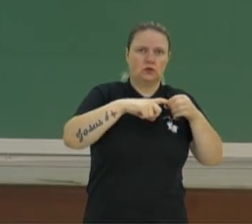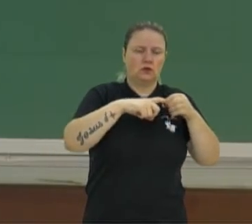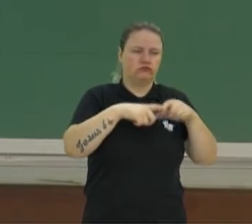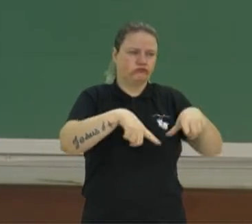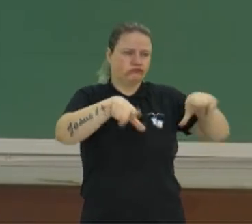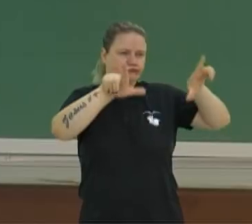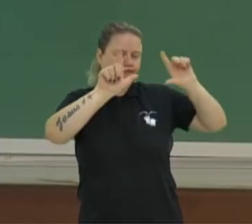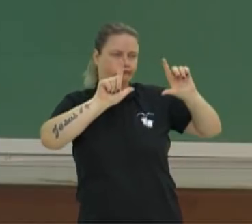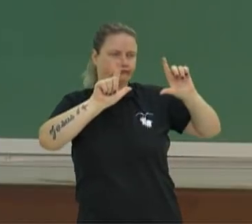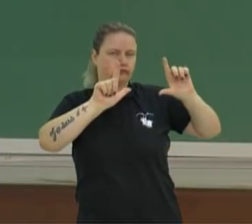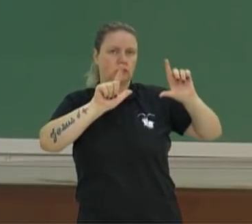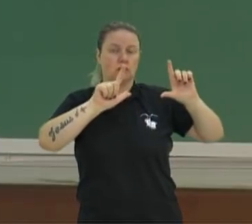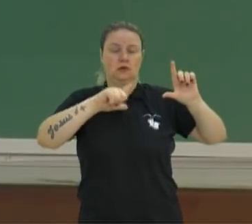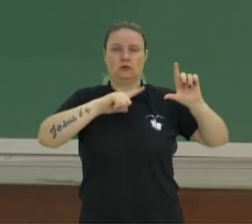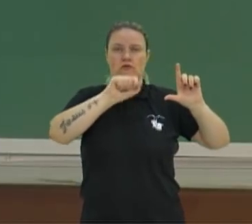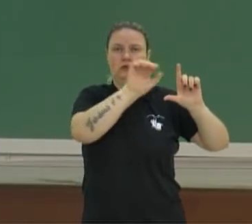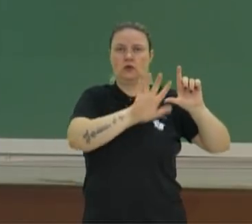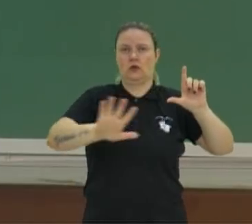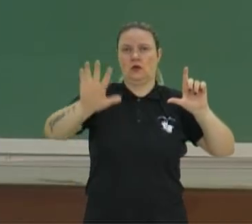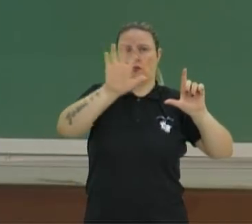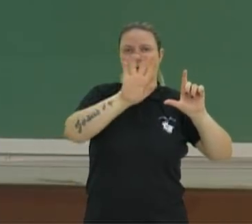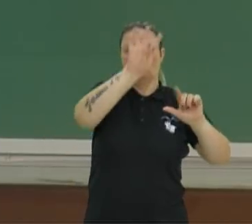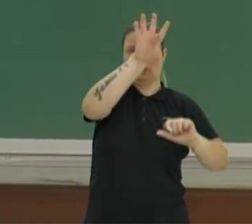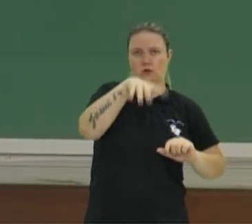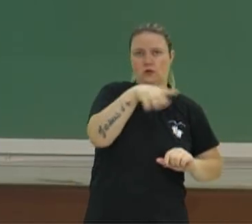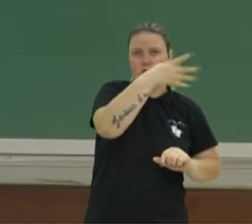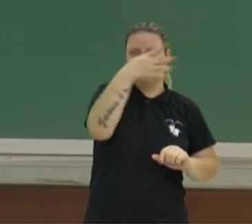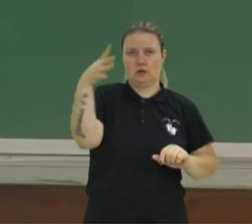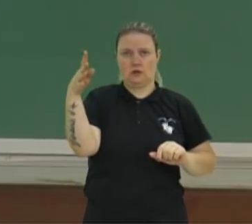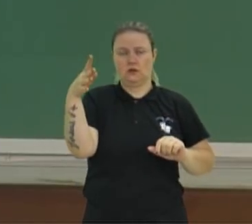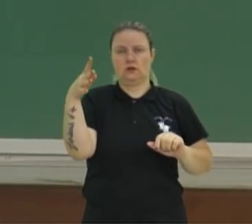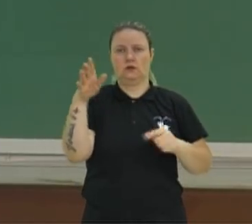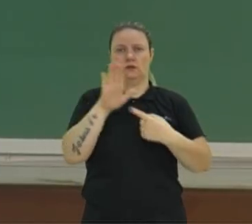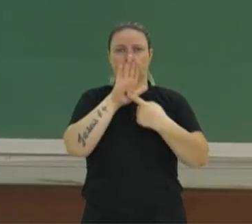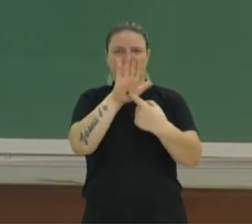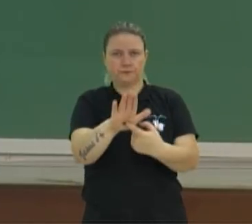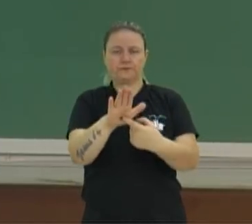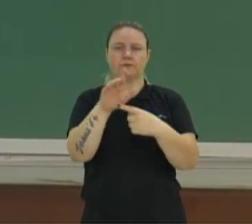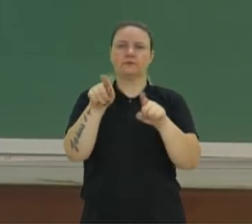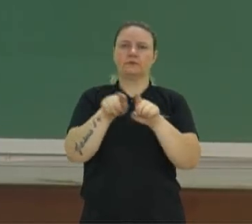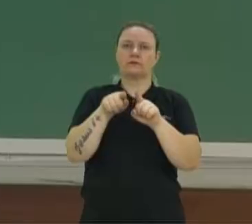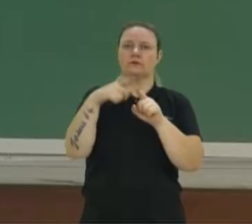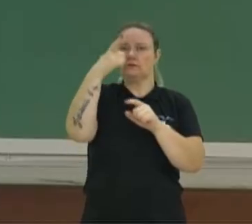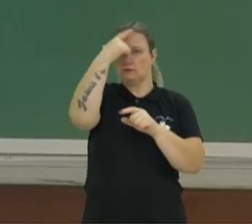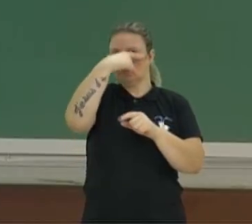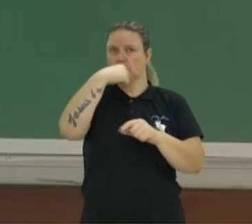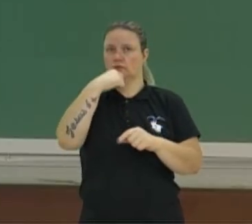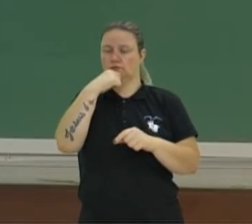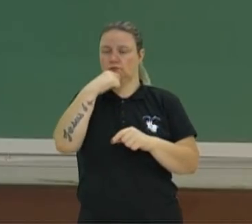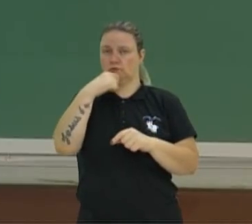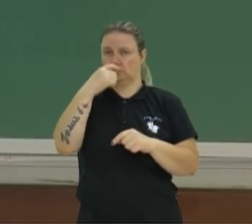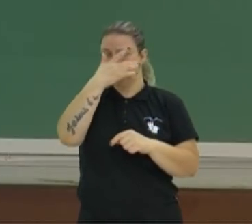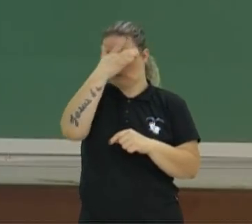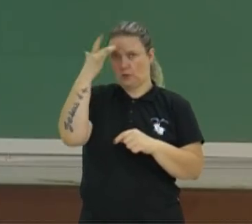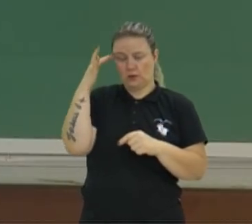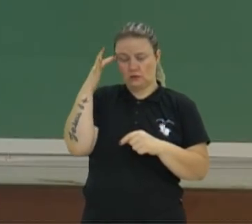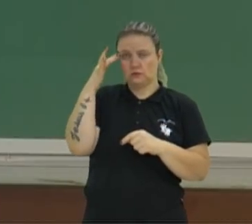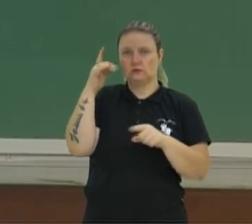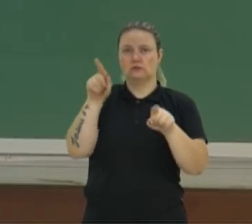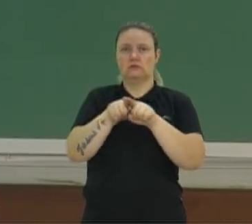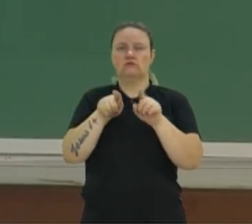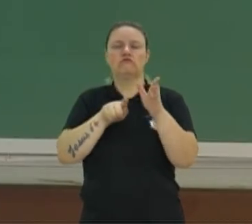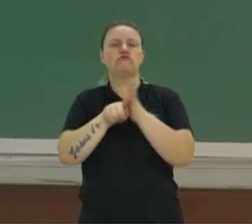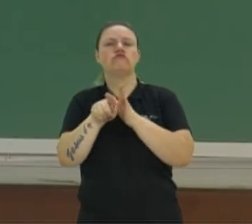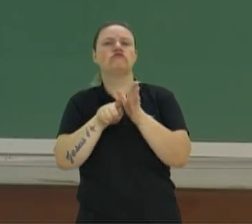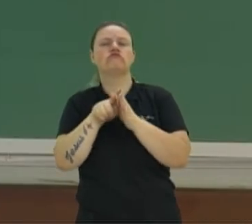imagens, por exemplo, a imagem do calendário para falar da data, a imagem ali de um rosto humano para falar sobre